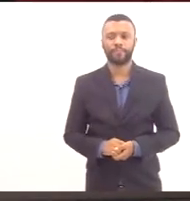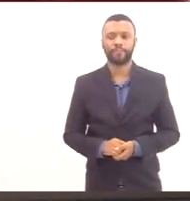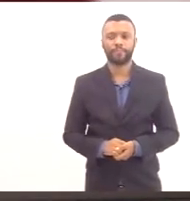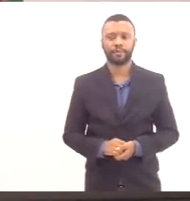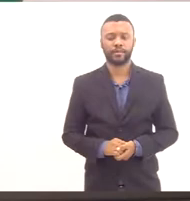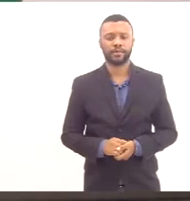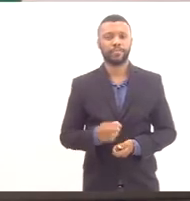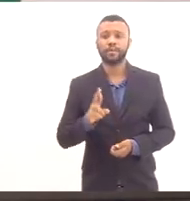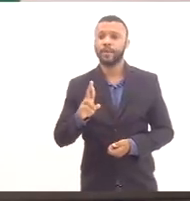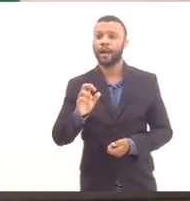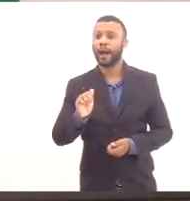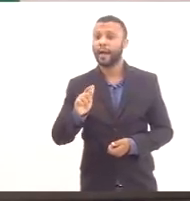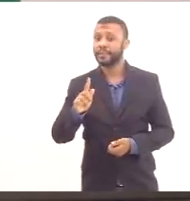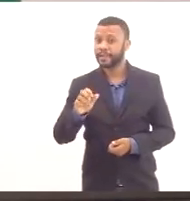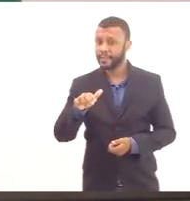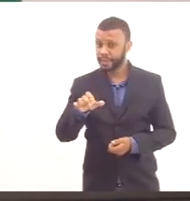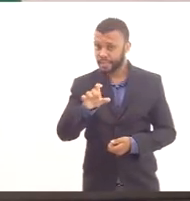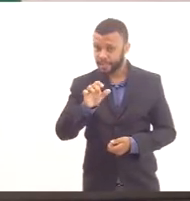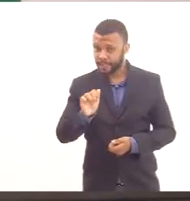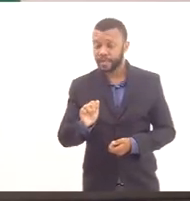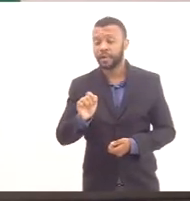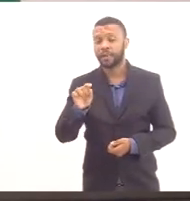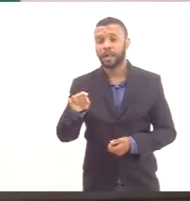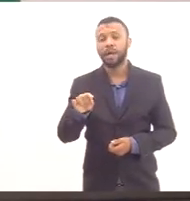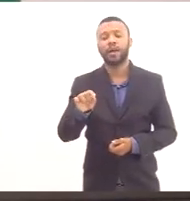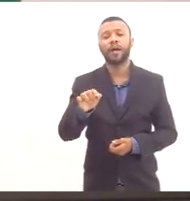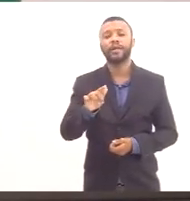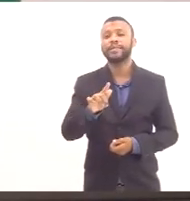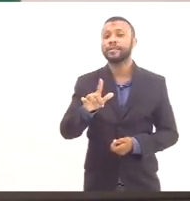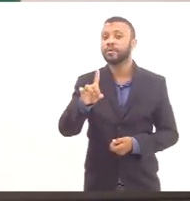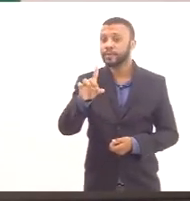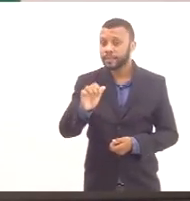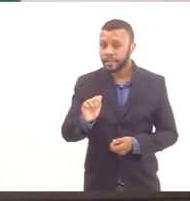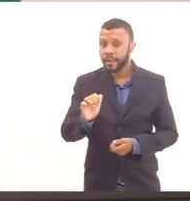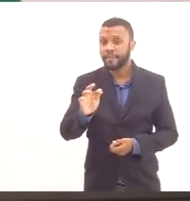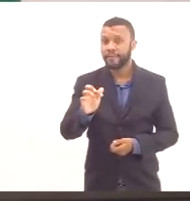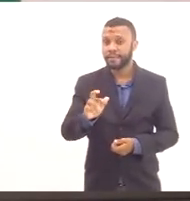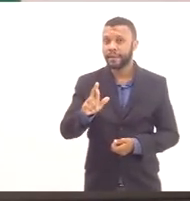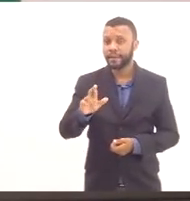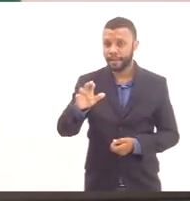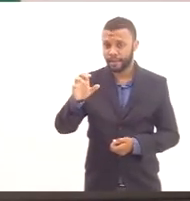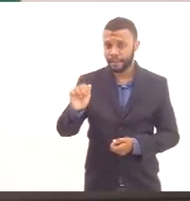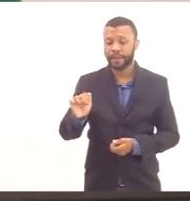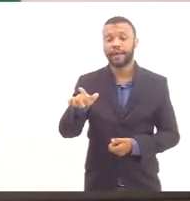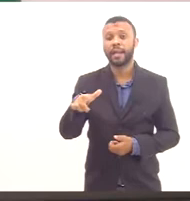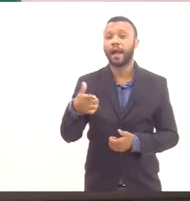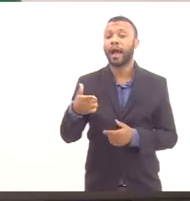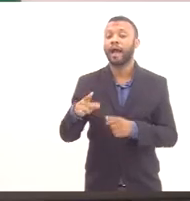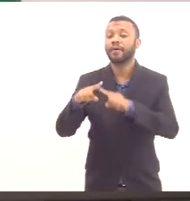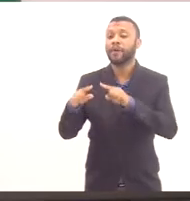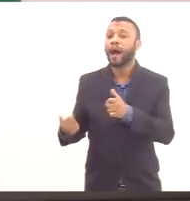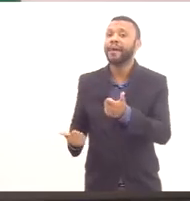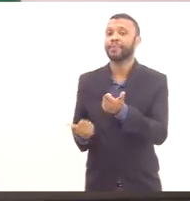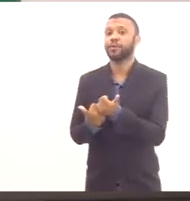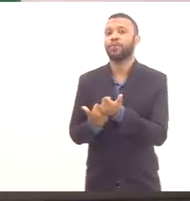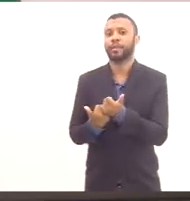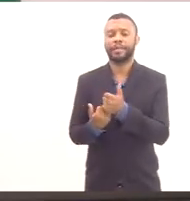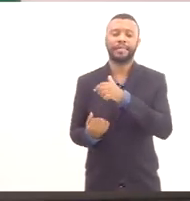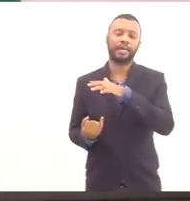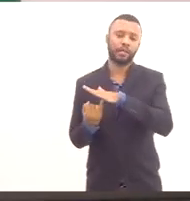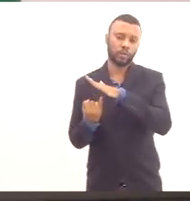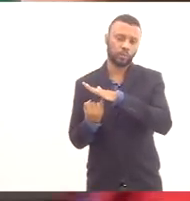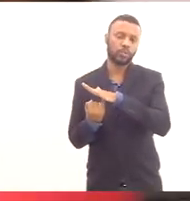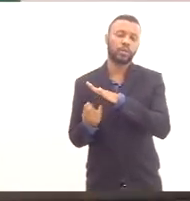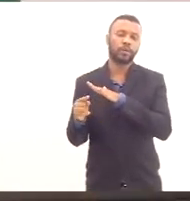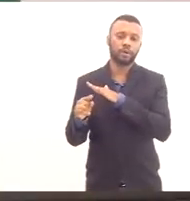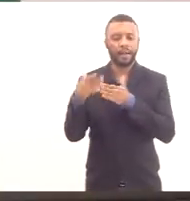representando a GNR da senhora Gilda Fátima de Oliveira da Silva Baltar assessora institucional e registrando a